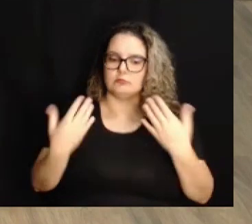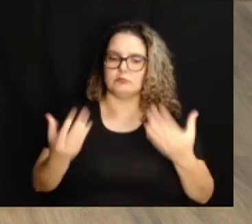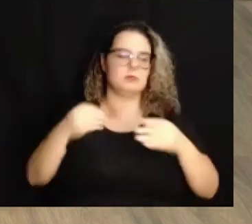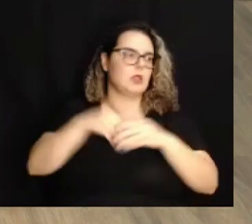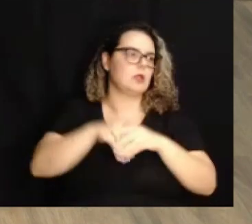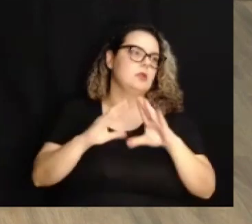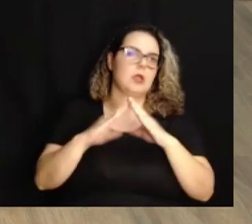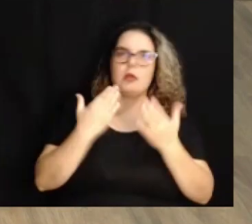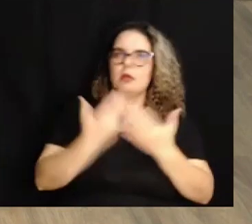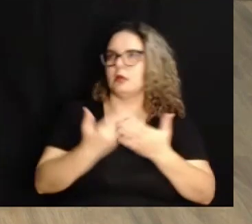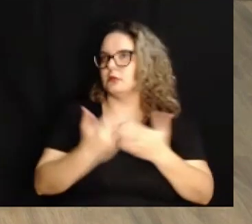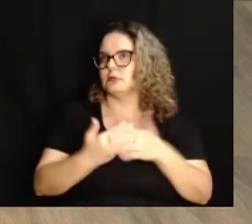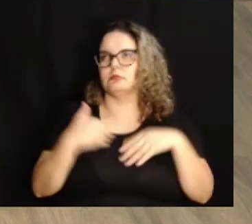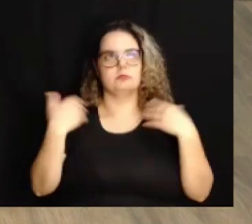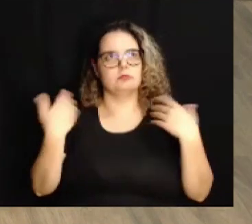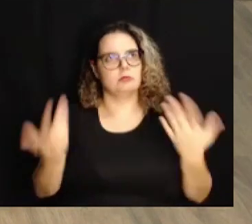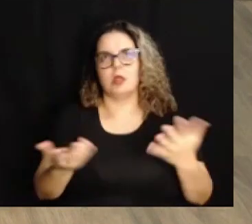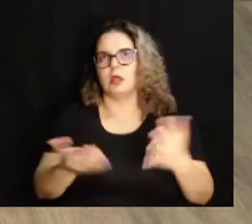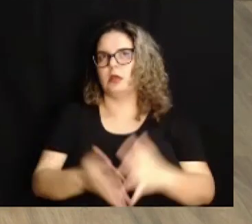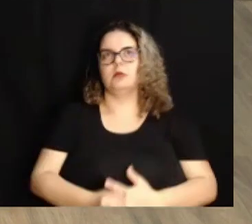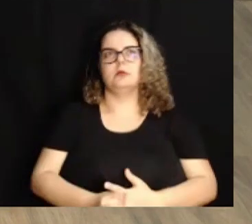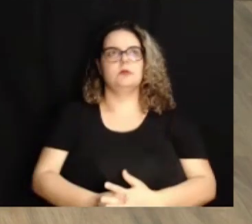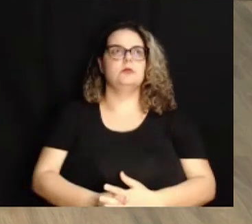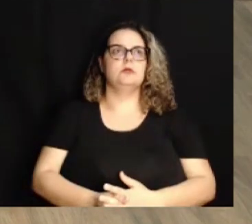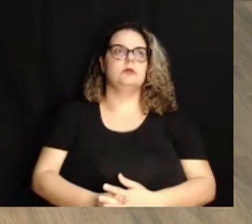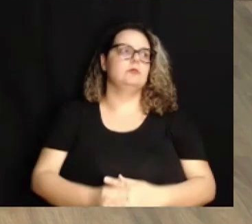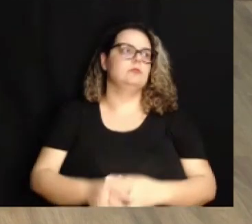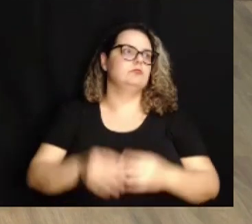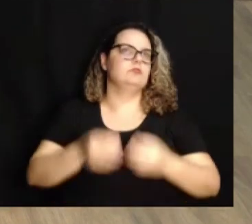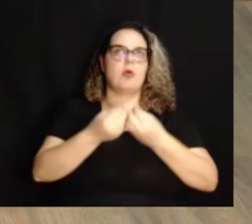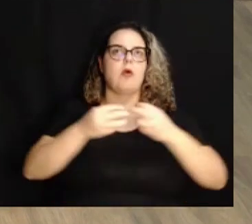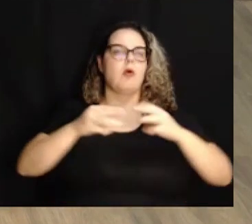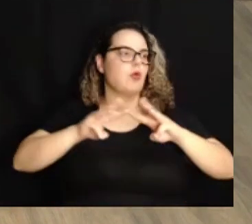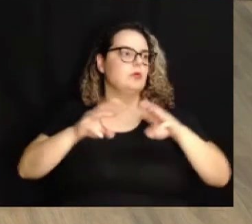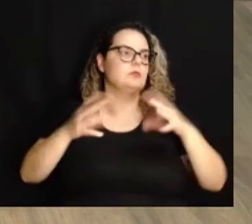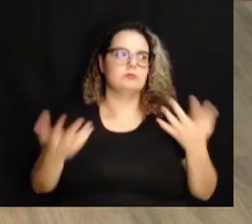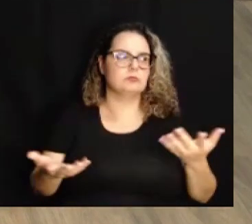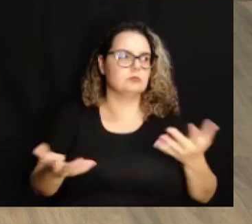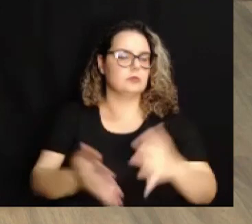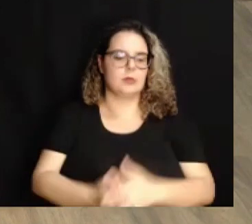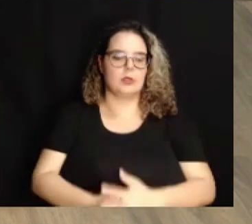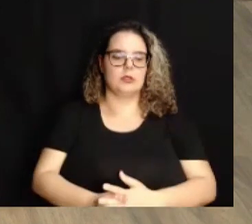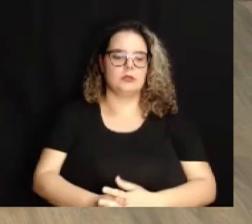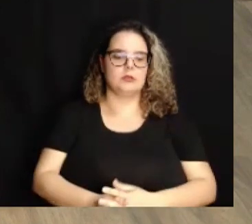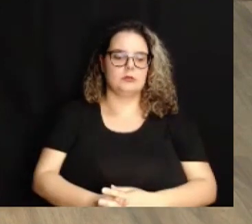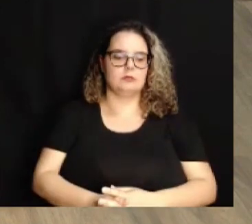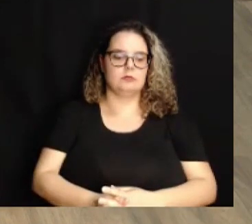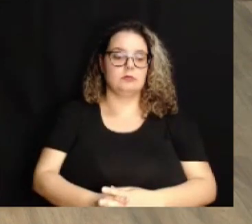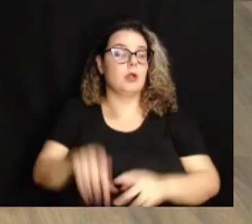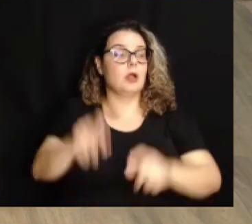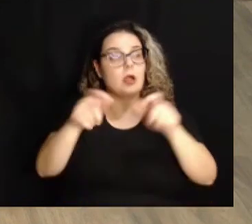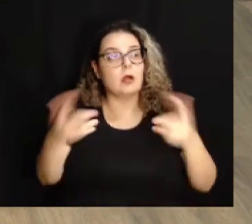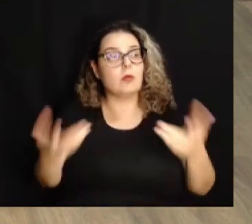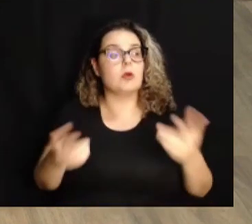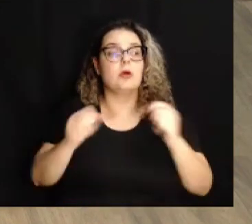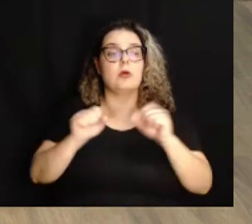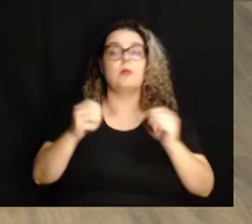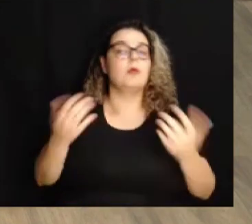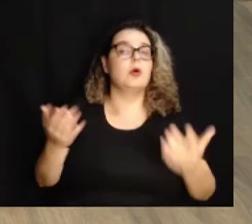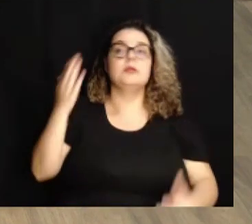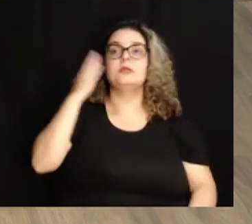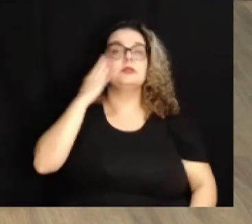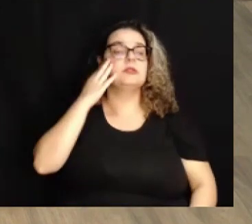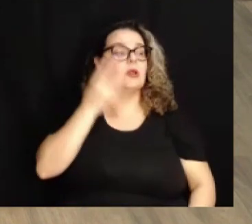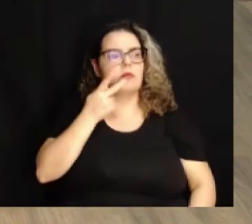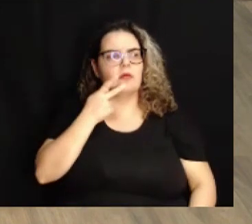seja mais workshops, seja, sabe, para que as pessoas possam entender e falar um pouco mais,